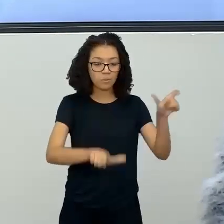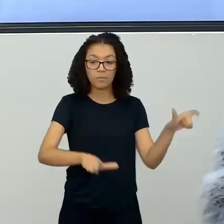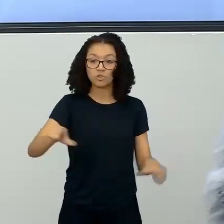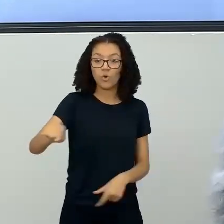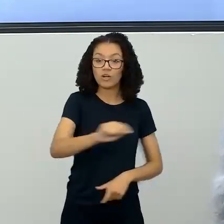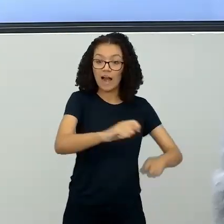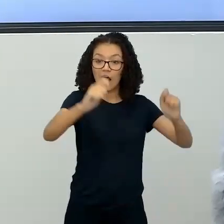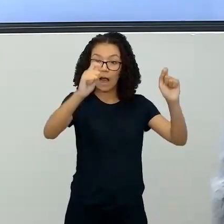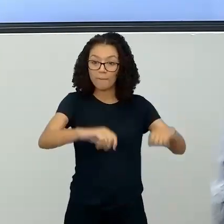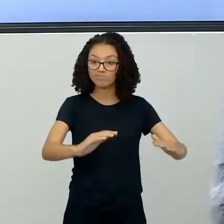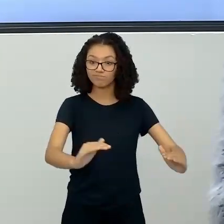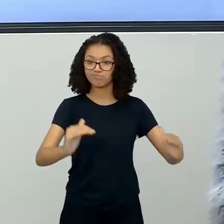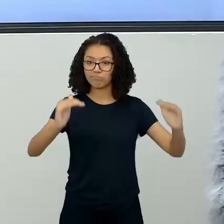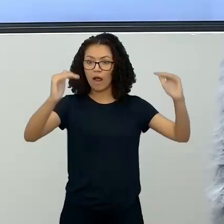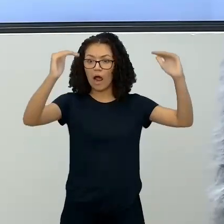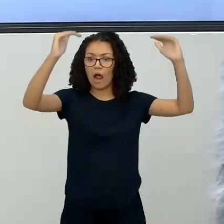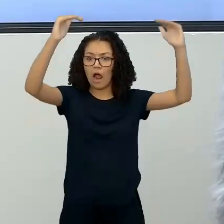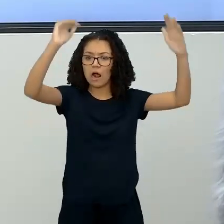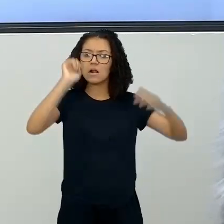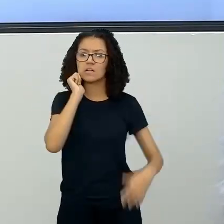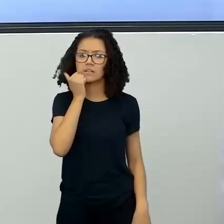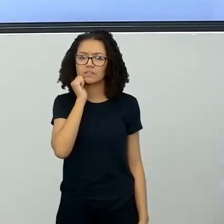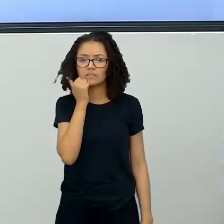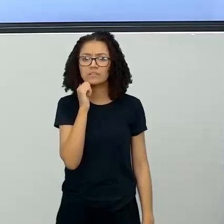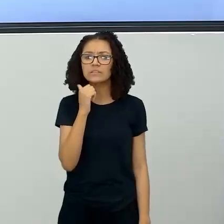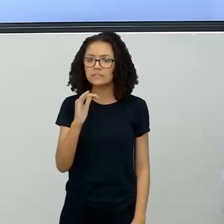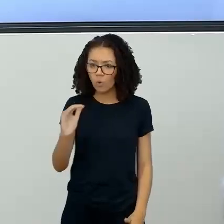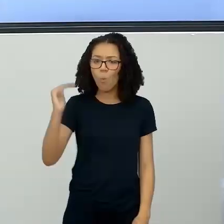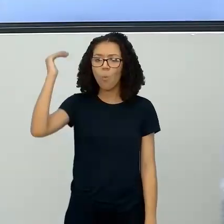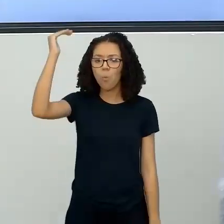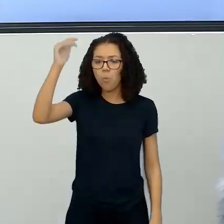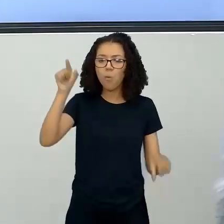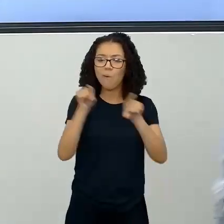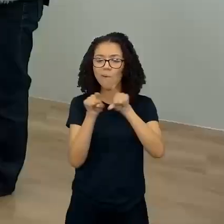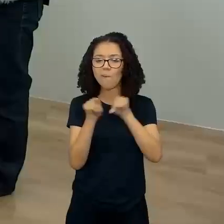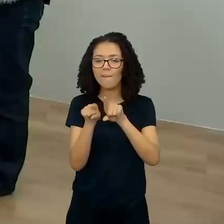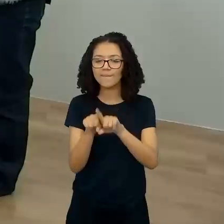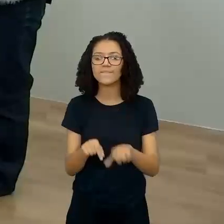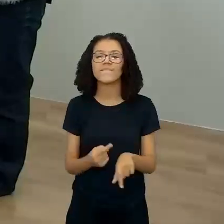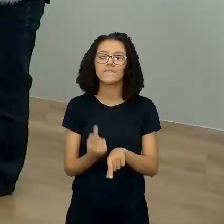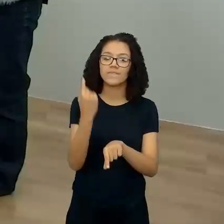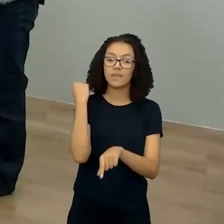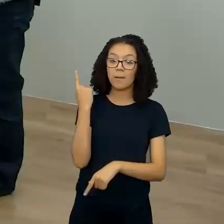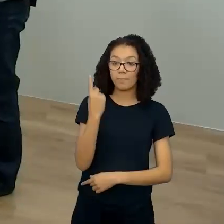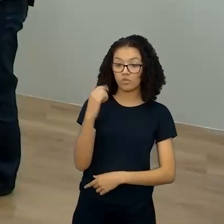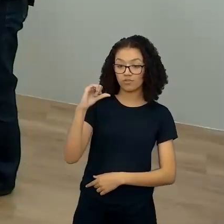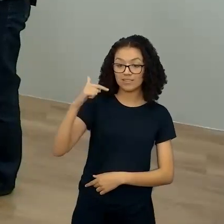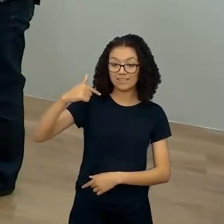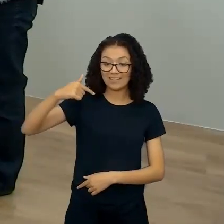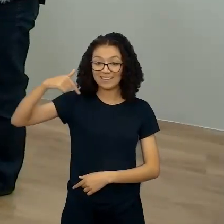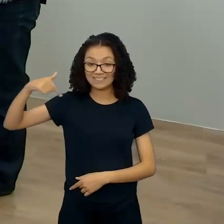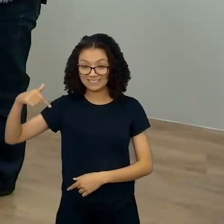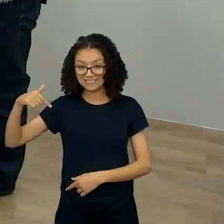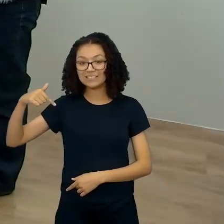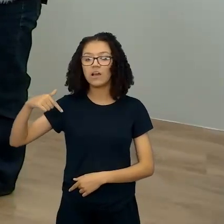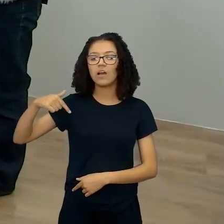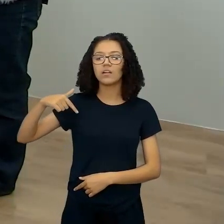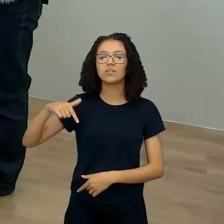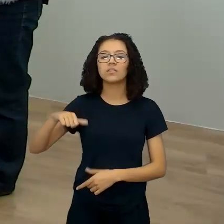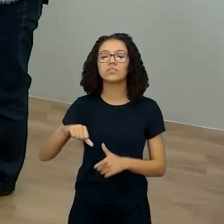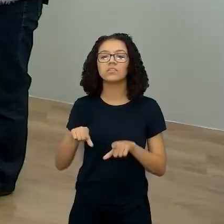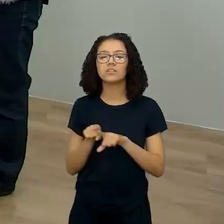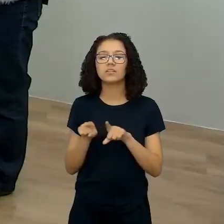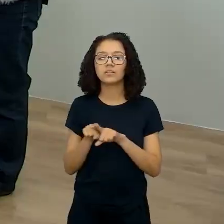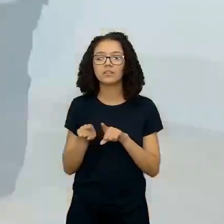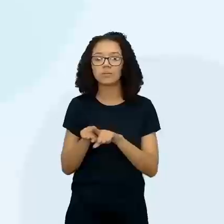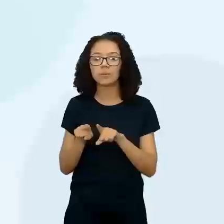uma coisa, assim, louvável. Ela também teve um filho assassinado em 1977, e aí tem